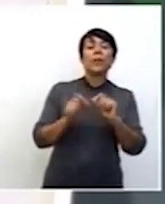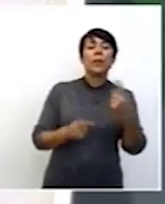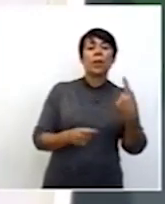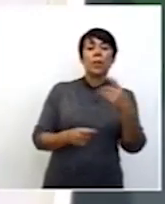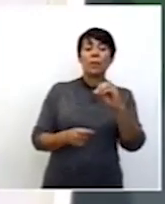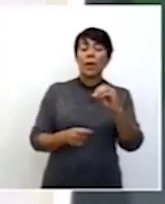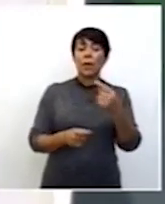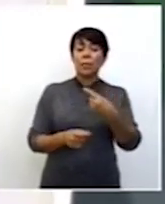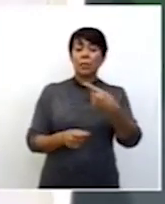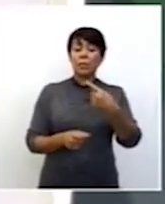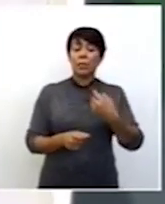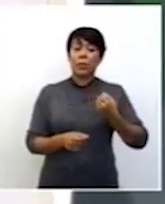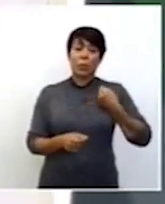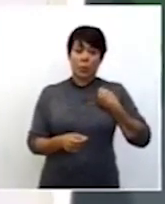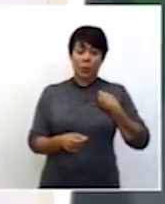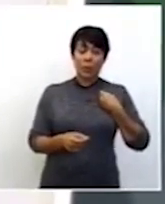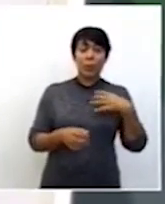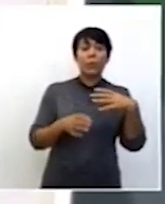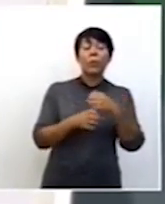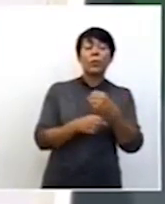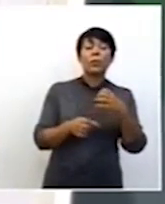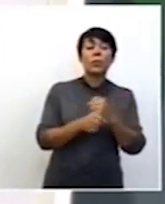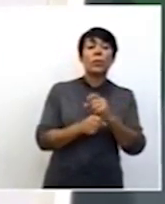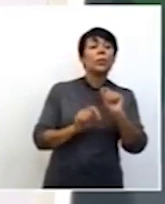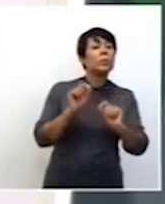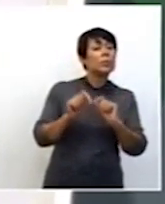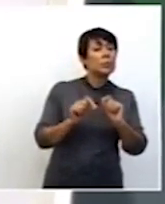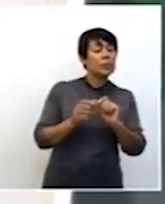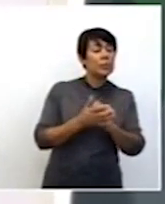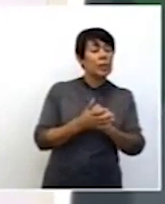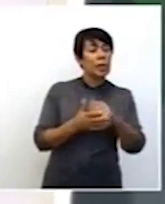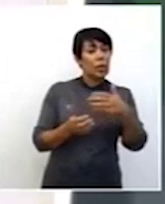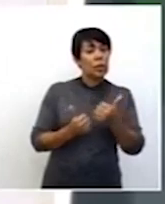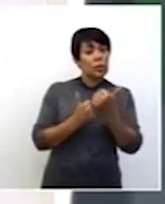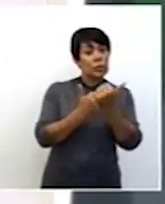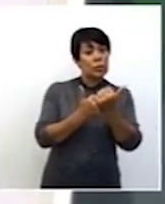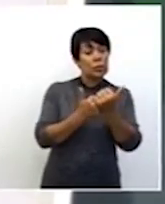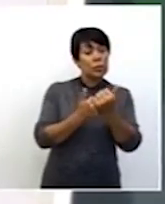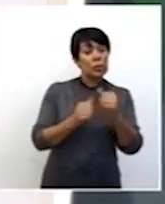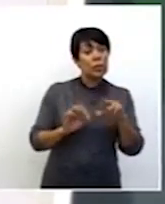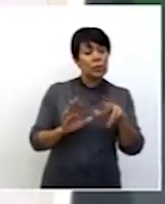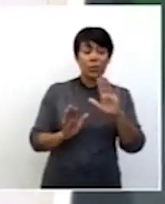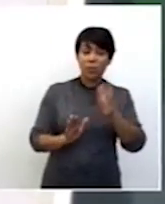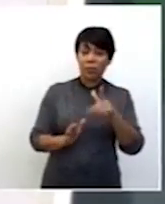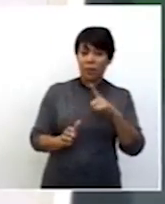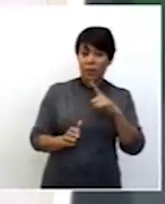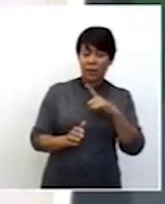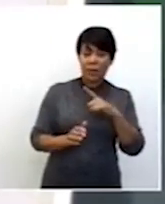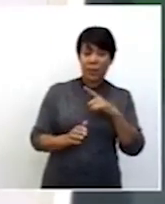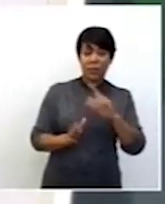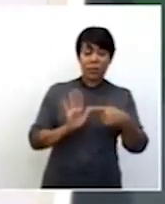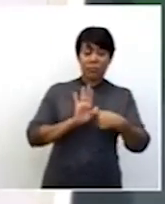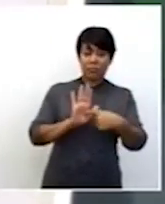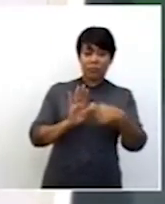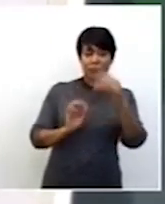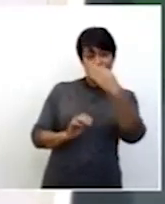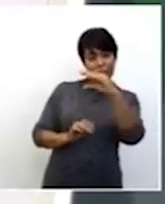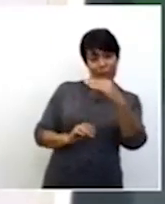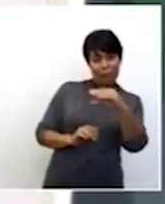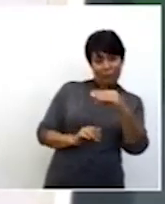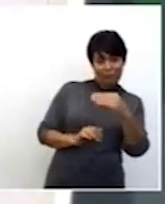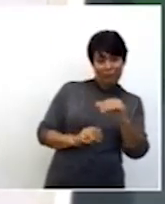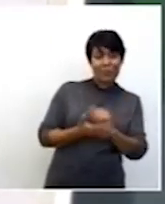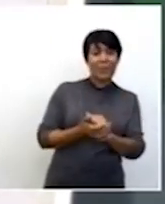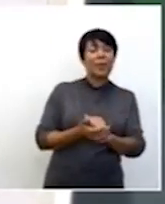termos. Quem que eu vou somar? Quem que eu vou fazer a equação? Eu vou substituir os termos que eu tenho. Já estão todos aqui listados. Por isso que é